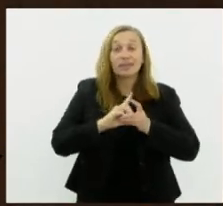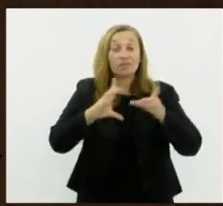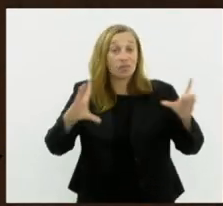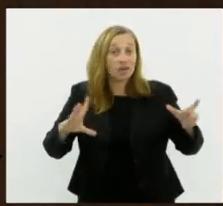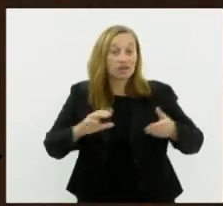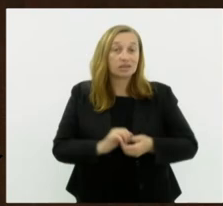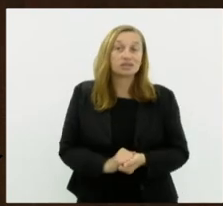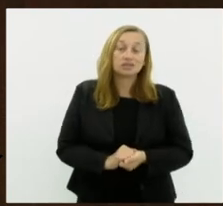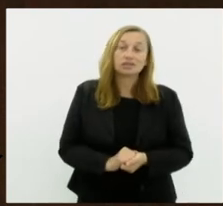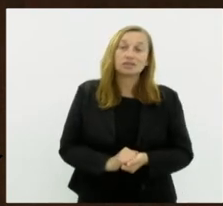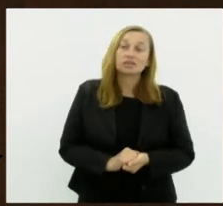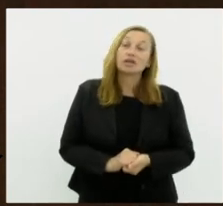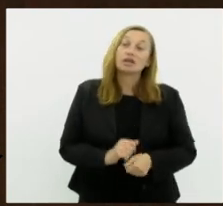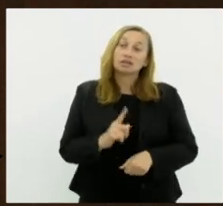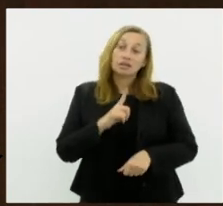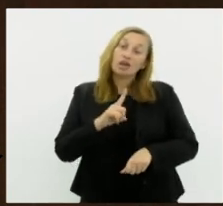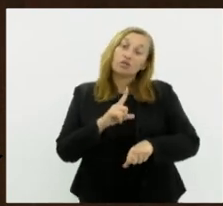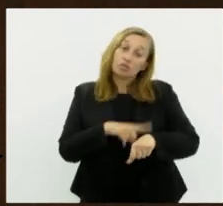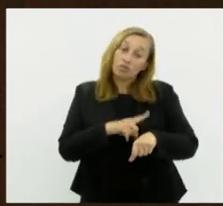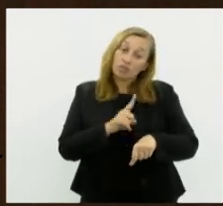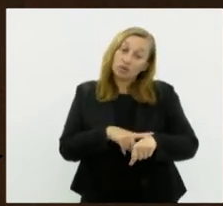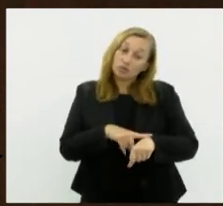Em um determinado momento,